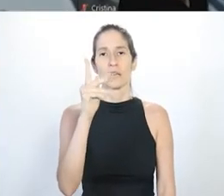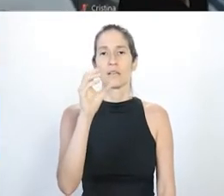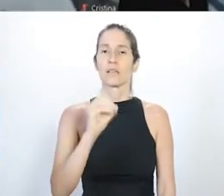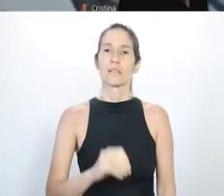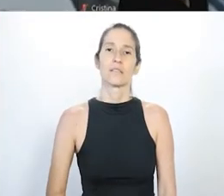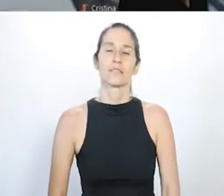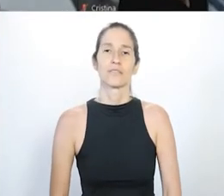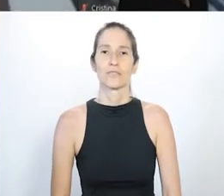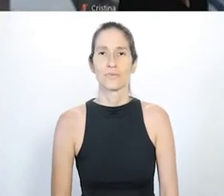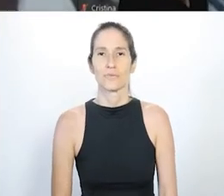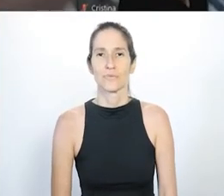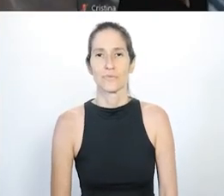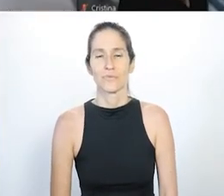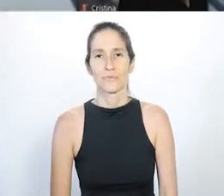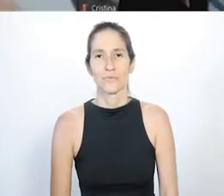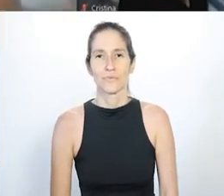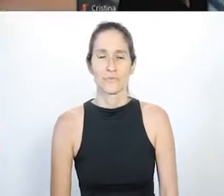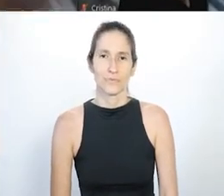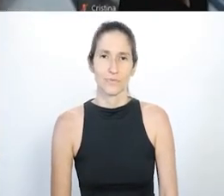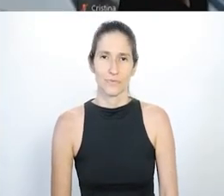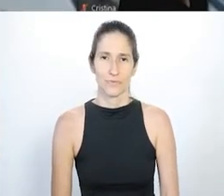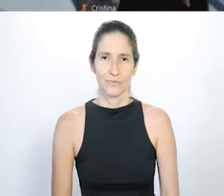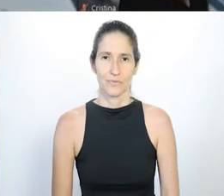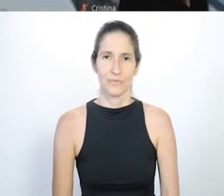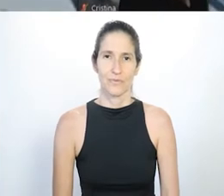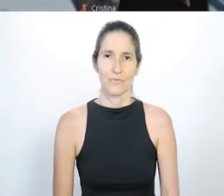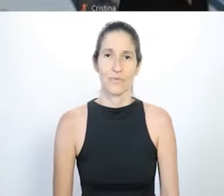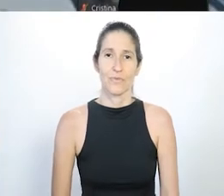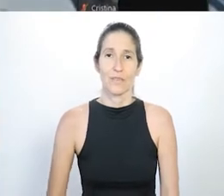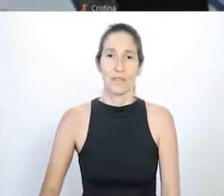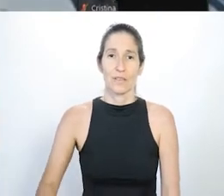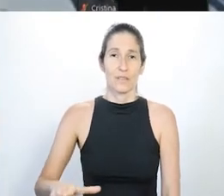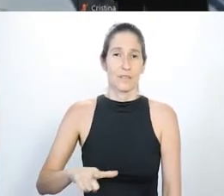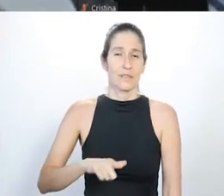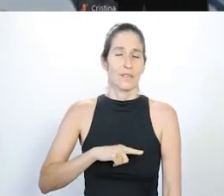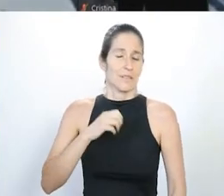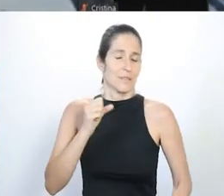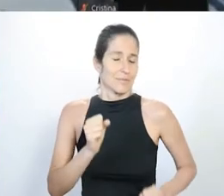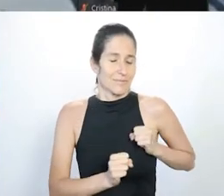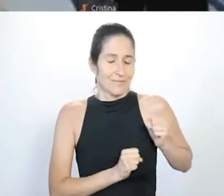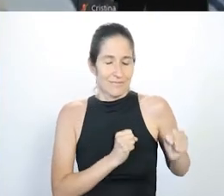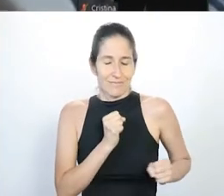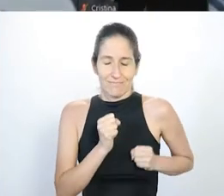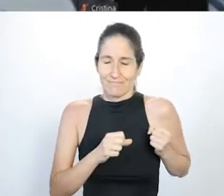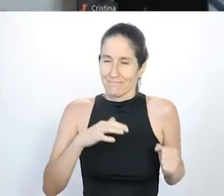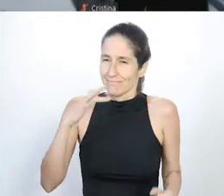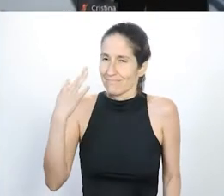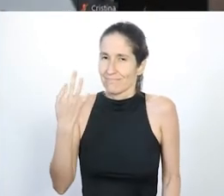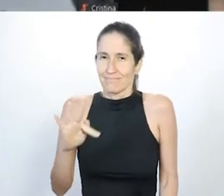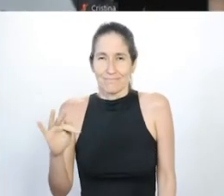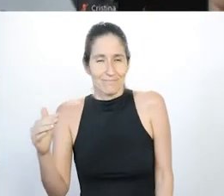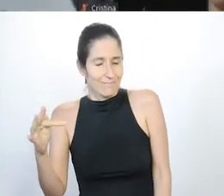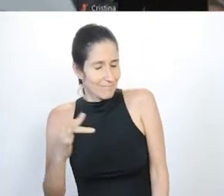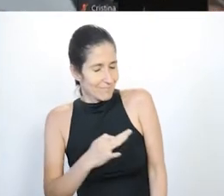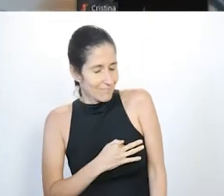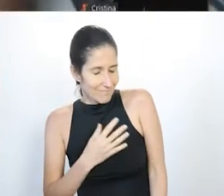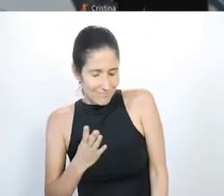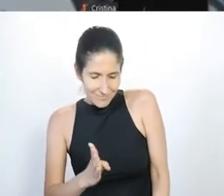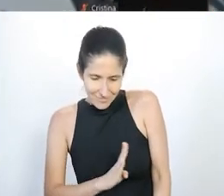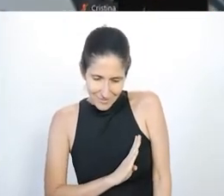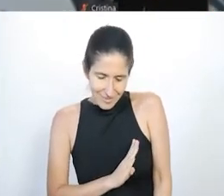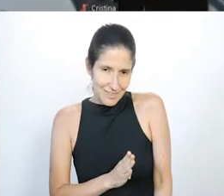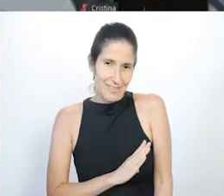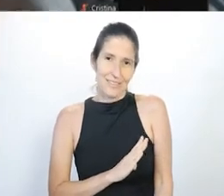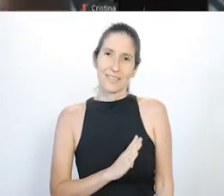Eu tenho uma paixão doendo o coração que não tem jeito a dar. Eu tenho